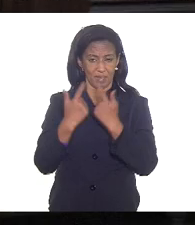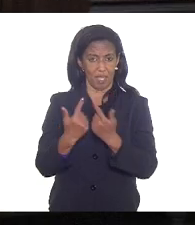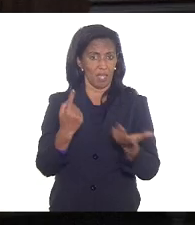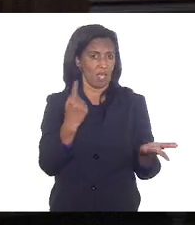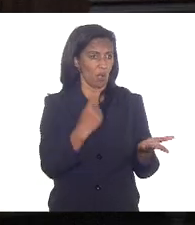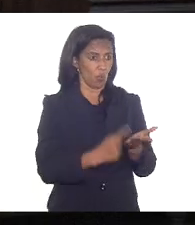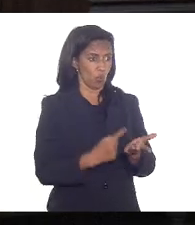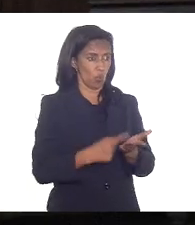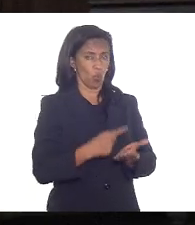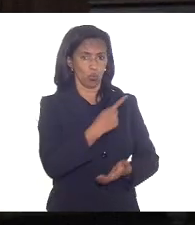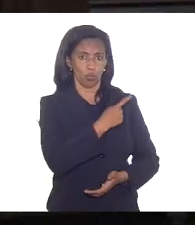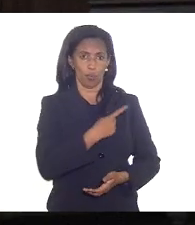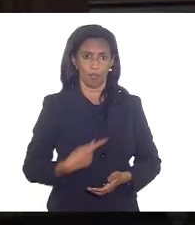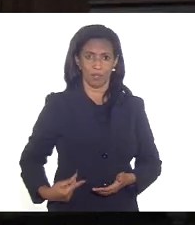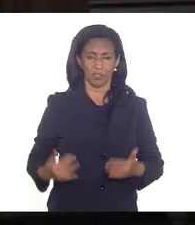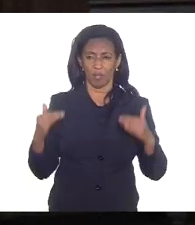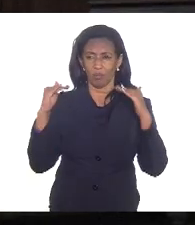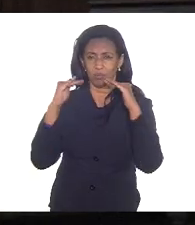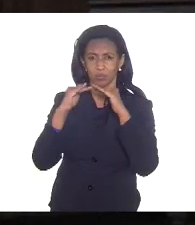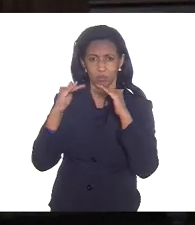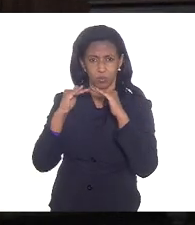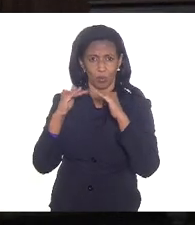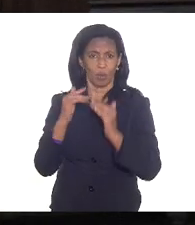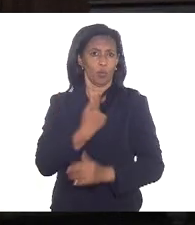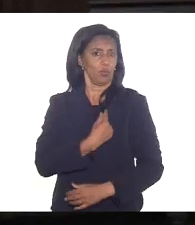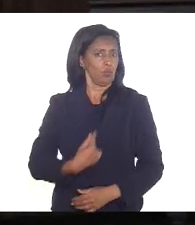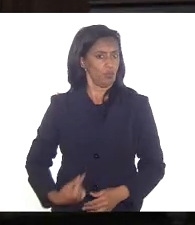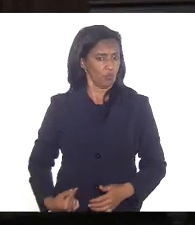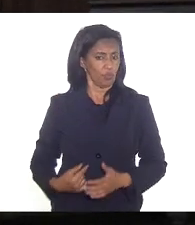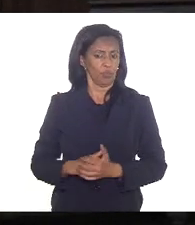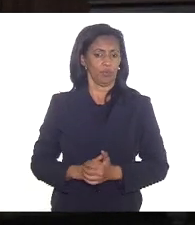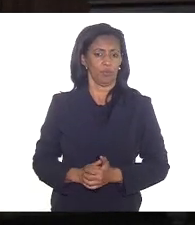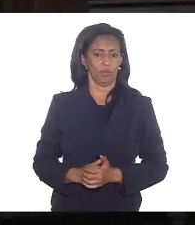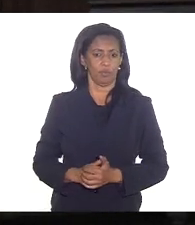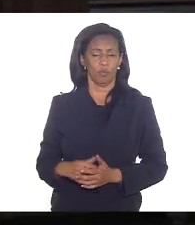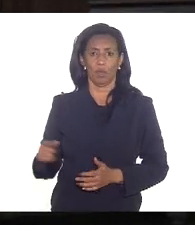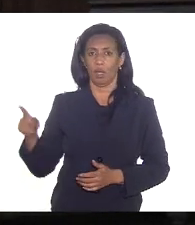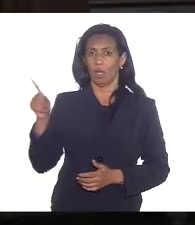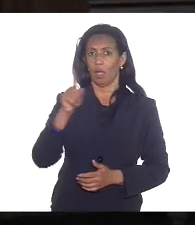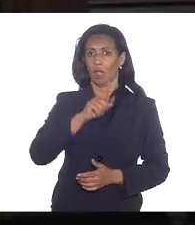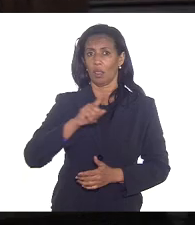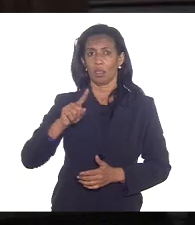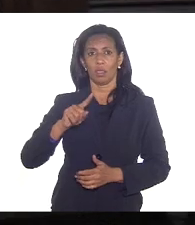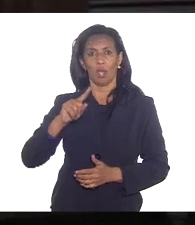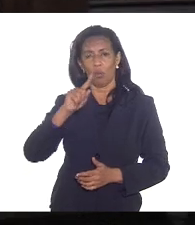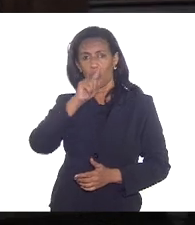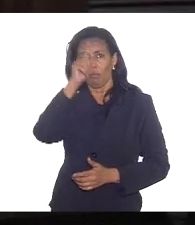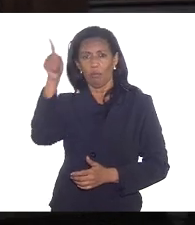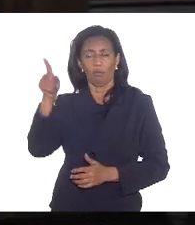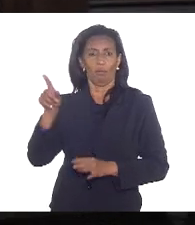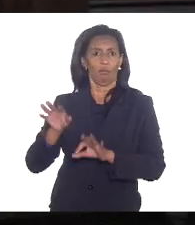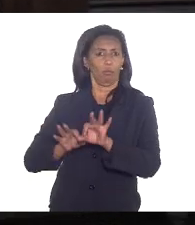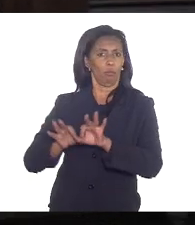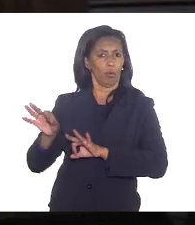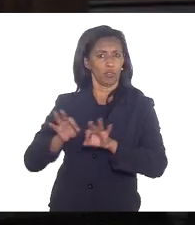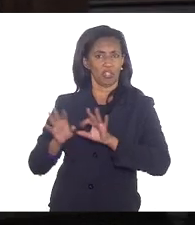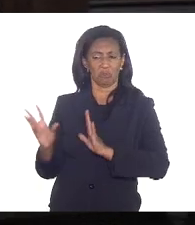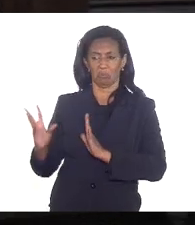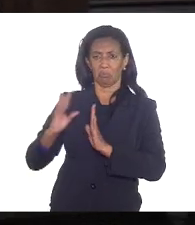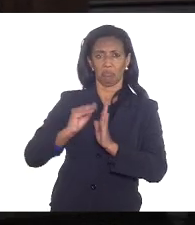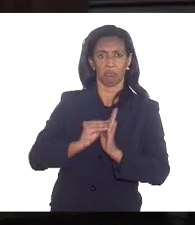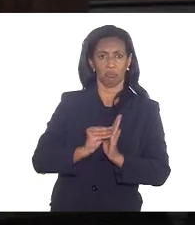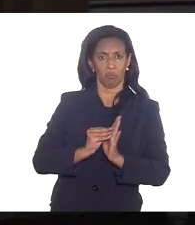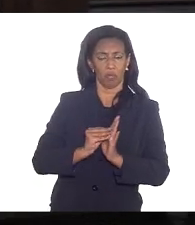Presidente Já acordado com o governo não emendou o projeto não emendou